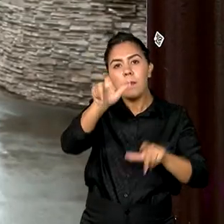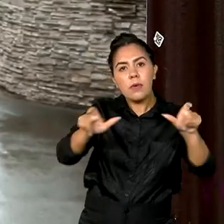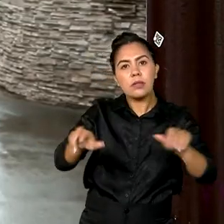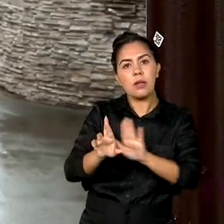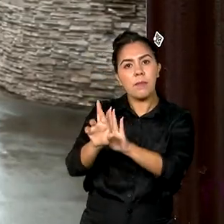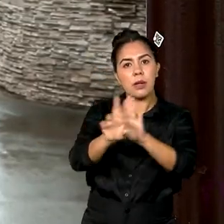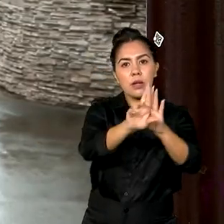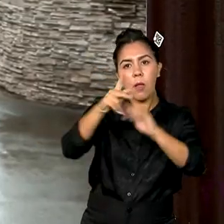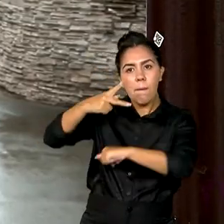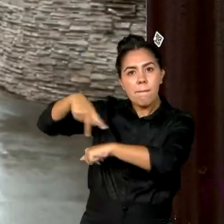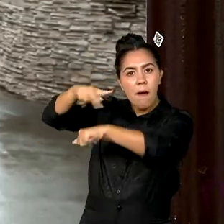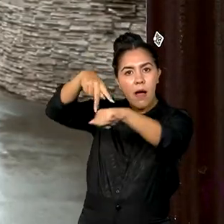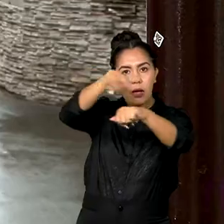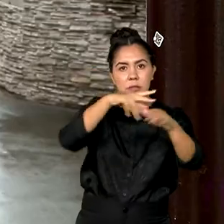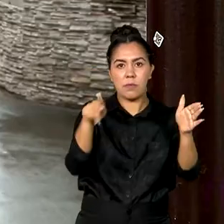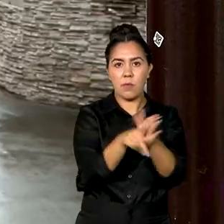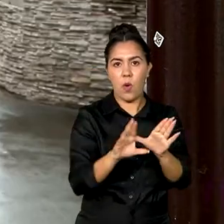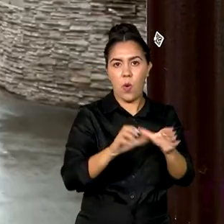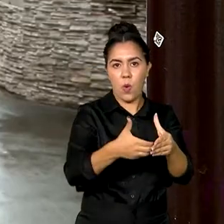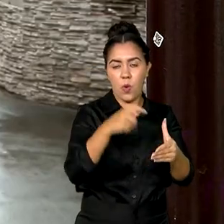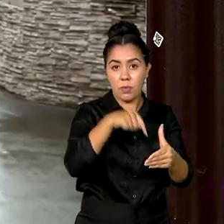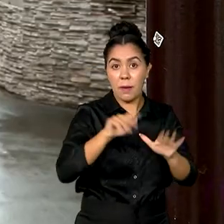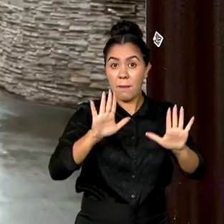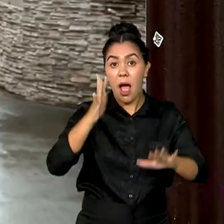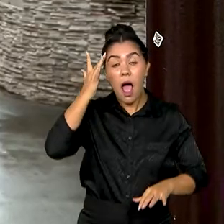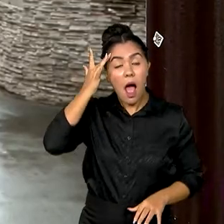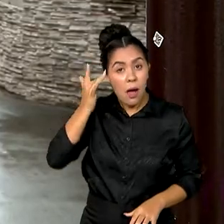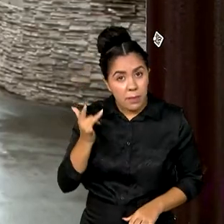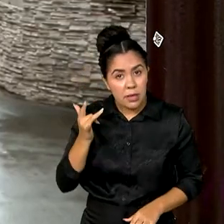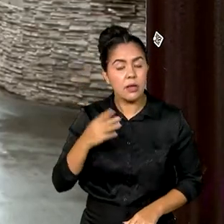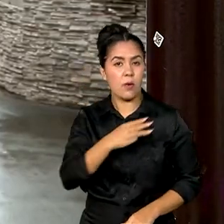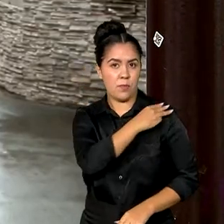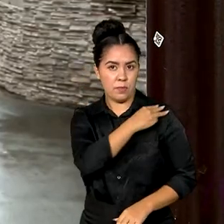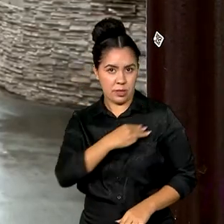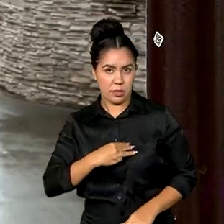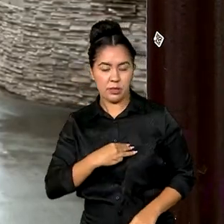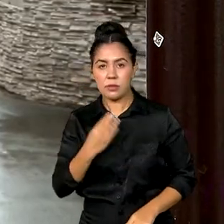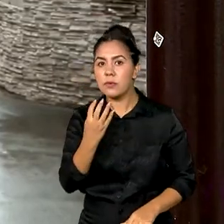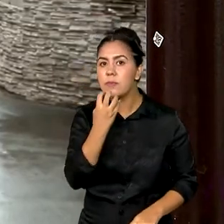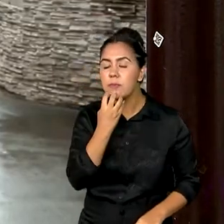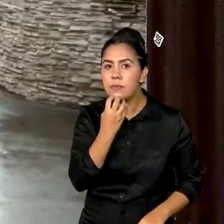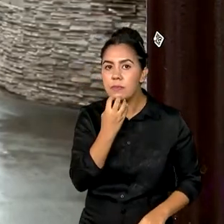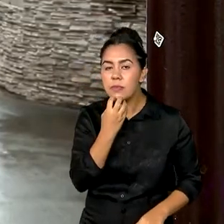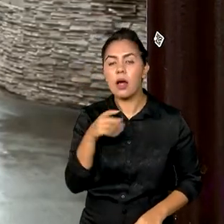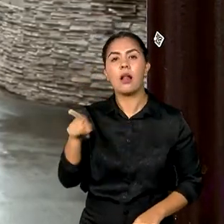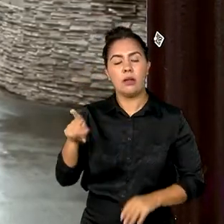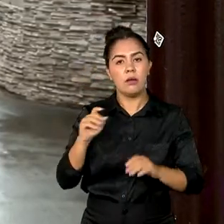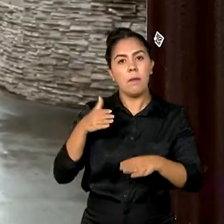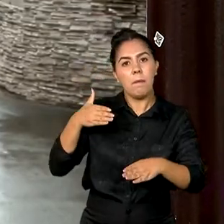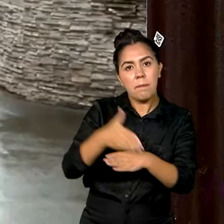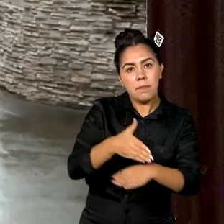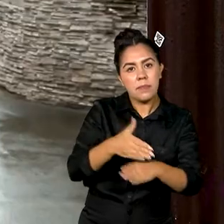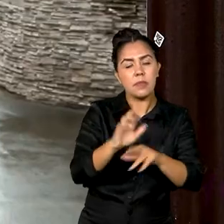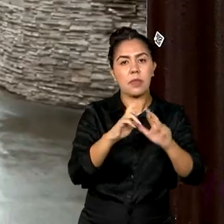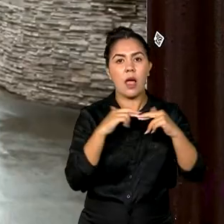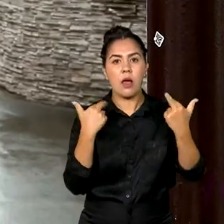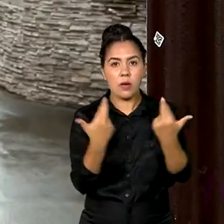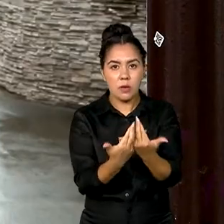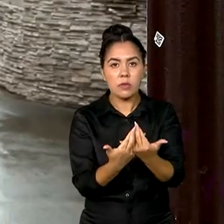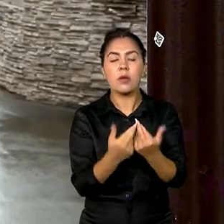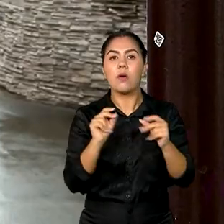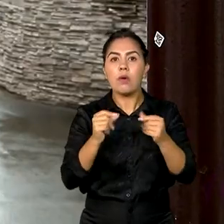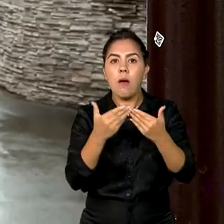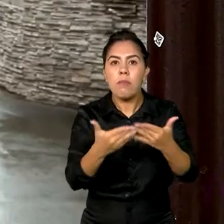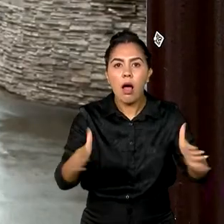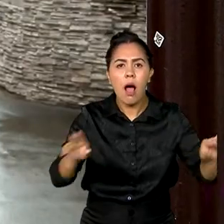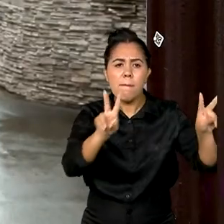delegações dos países do bloco. Amanhã, Vanessa, o ministro das Relações Exteriores deve participar da reunião do segmento